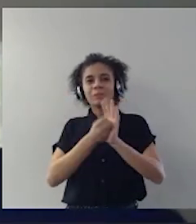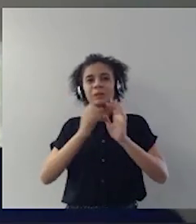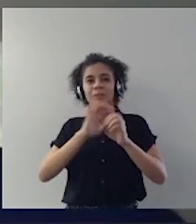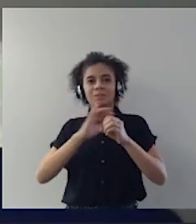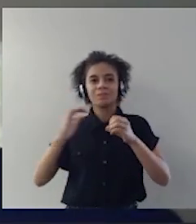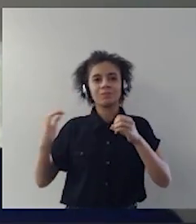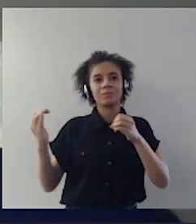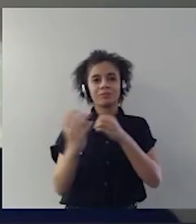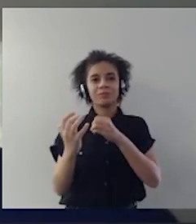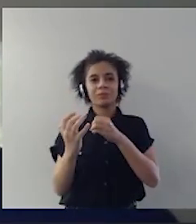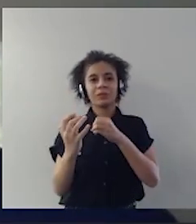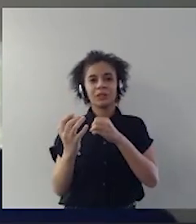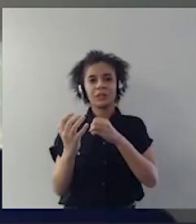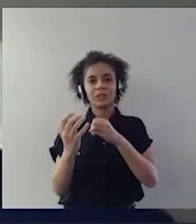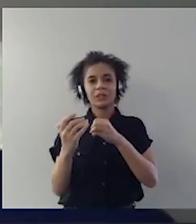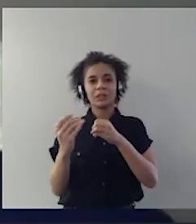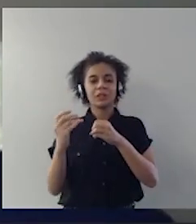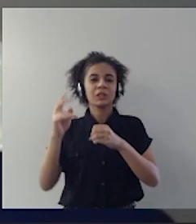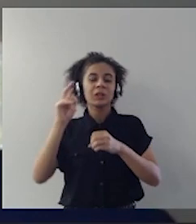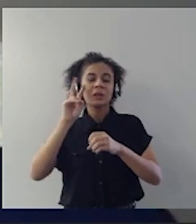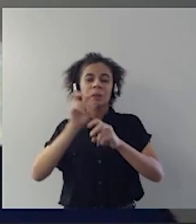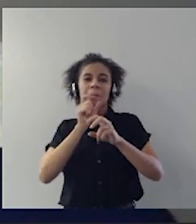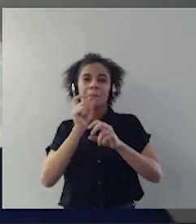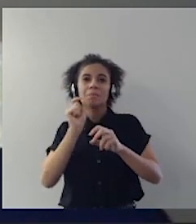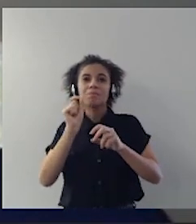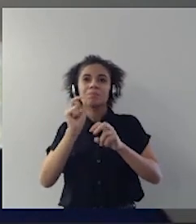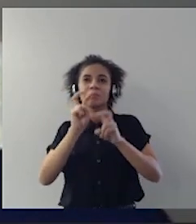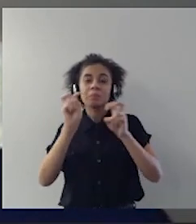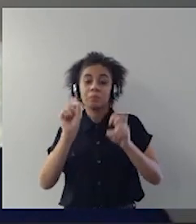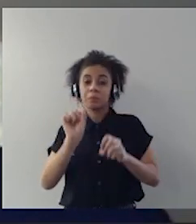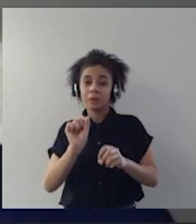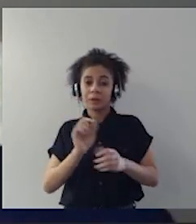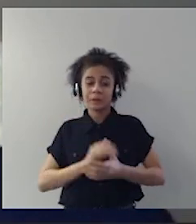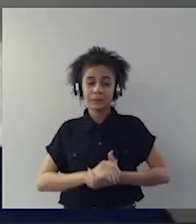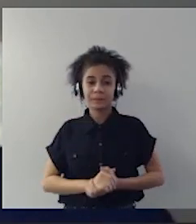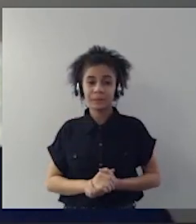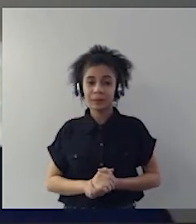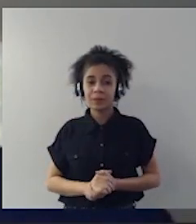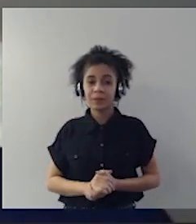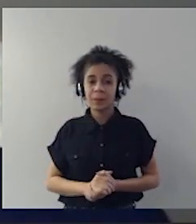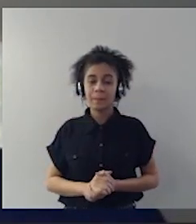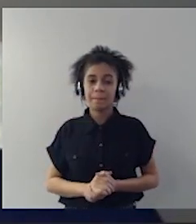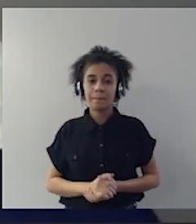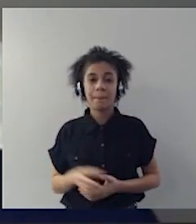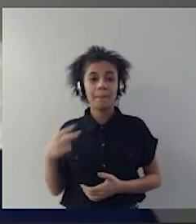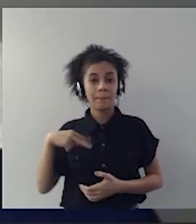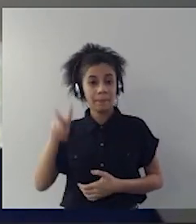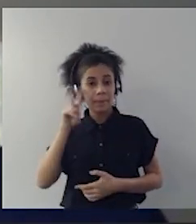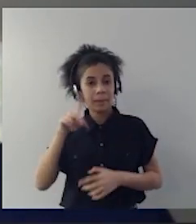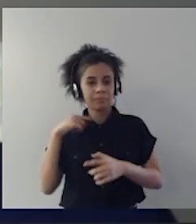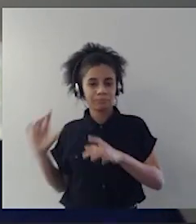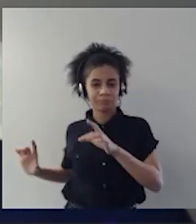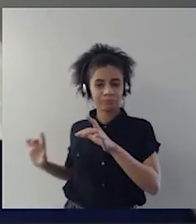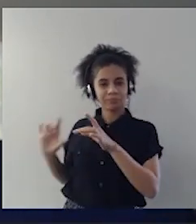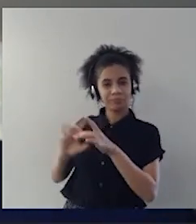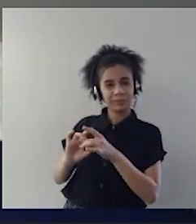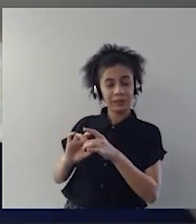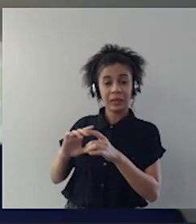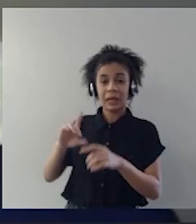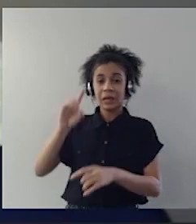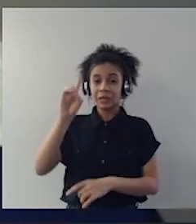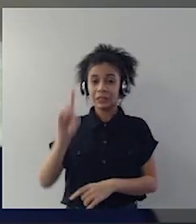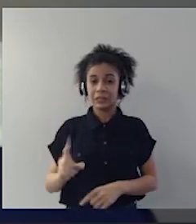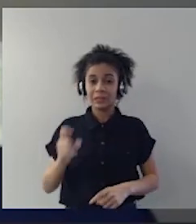em suas estruturas e talvez em seu conceito, relembrando, na esteira do meu antecessor aqui, que o